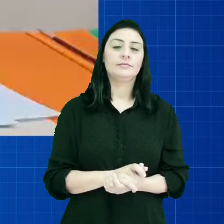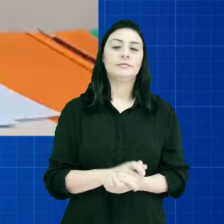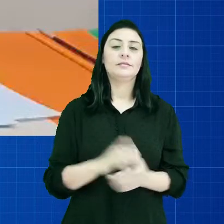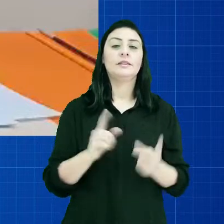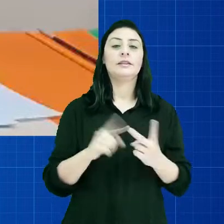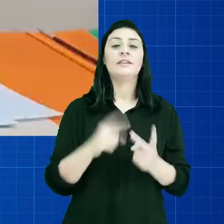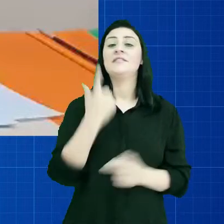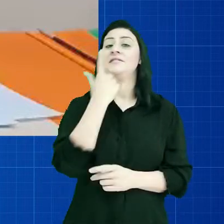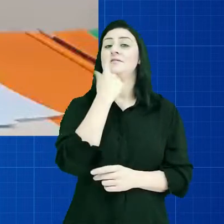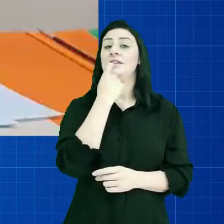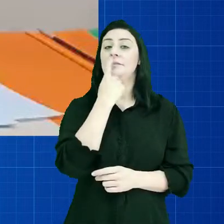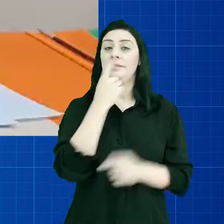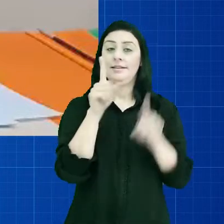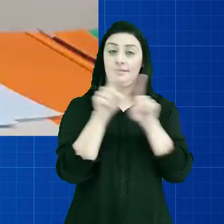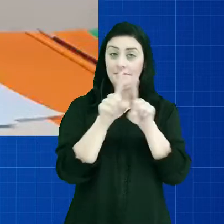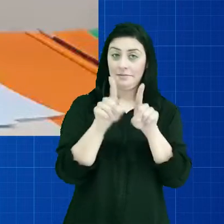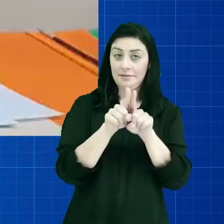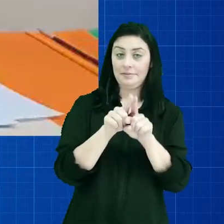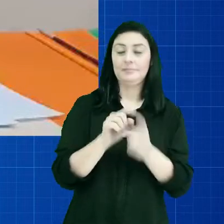E por último, a vermelha.